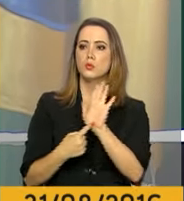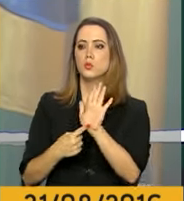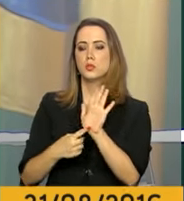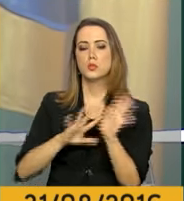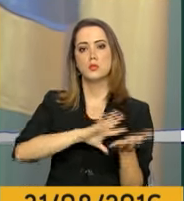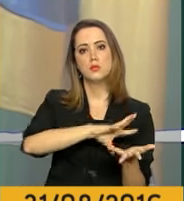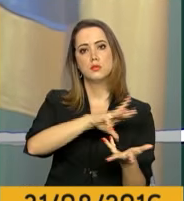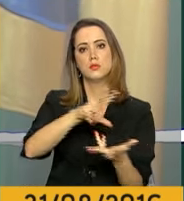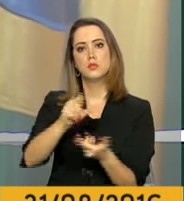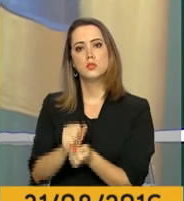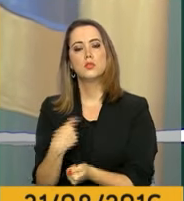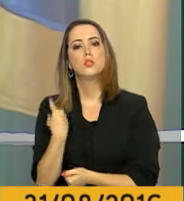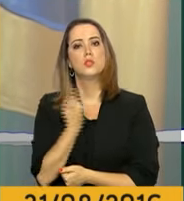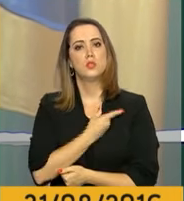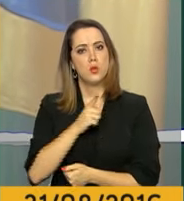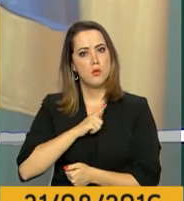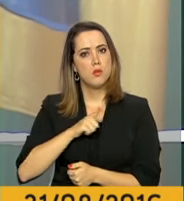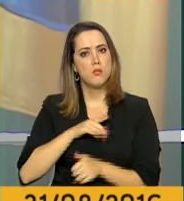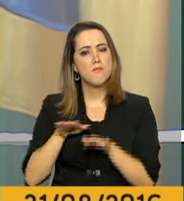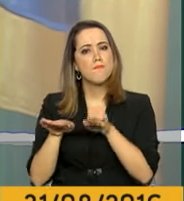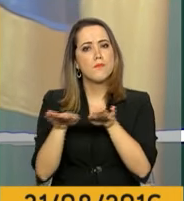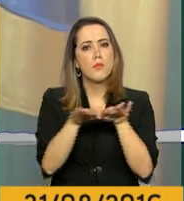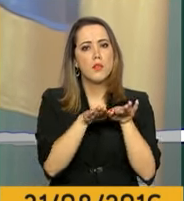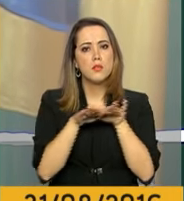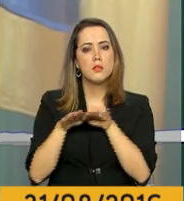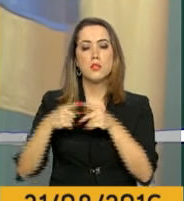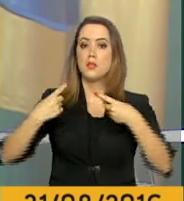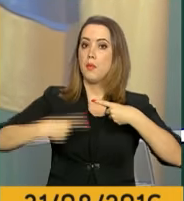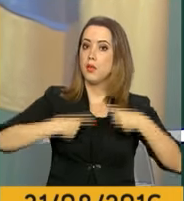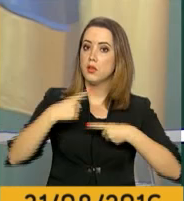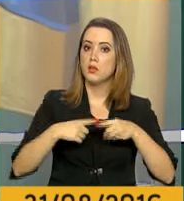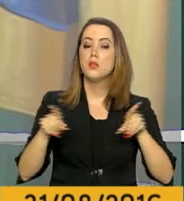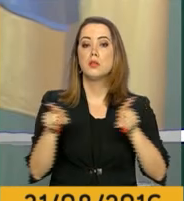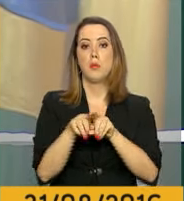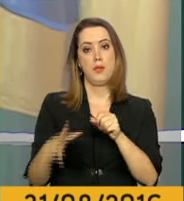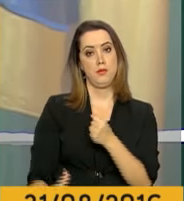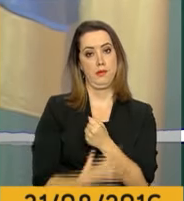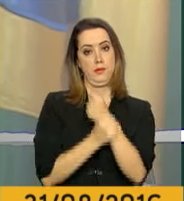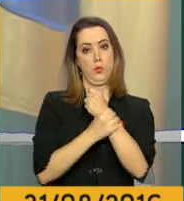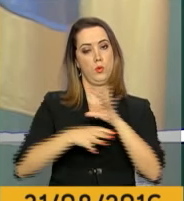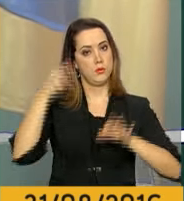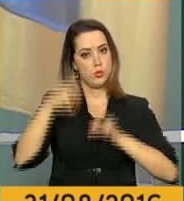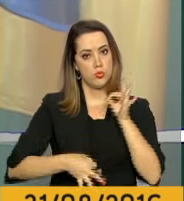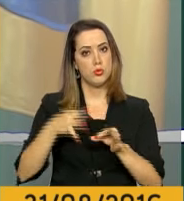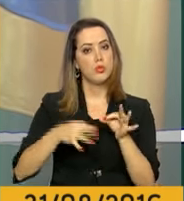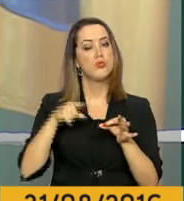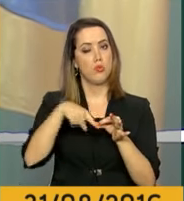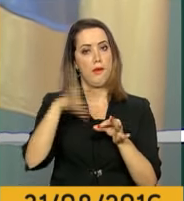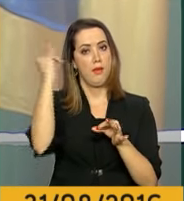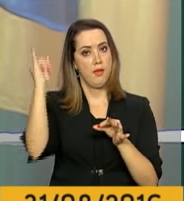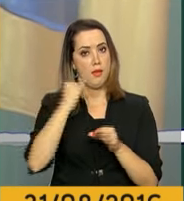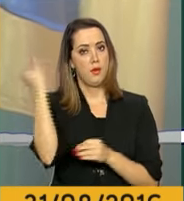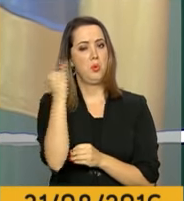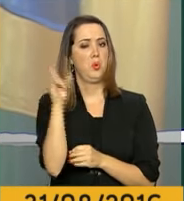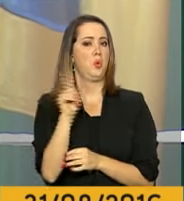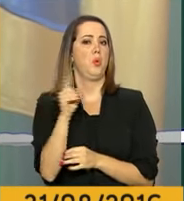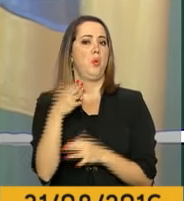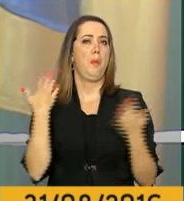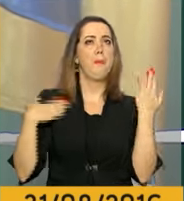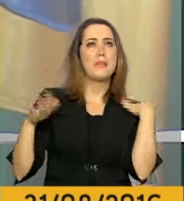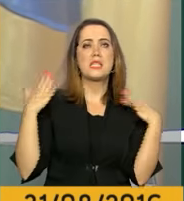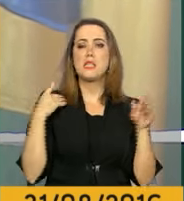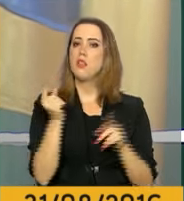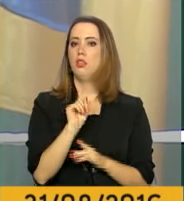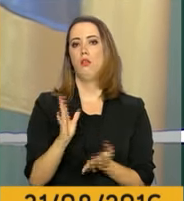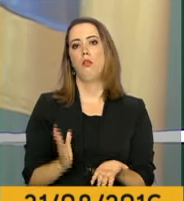olhos do mundo que nós temos estabilidade política e segurança jurídica. Isso é importante. E não estamos viajando a passeio. Como